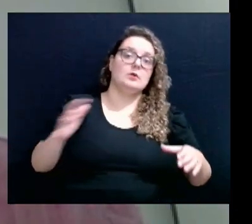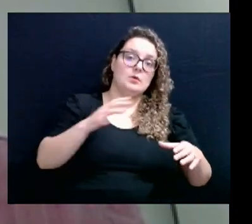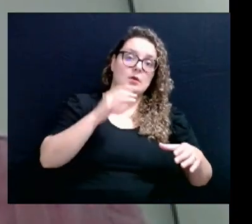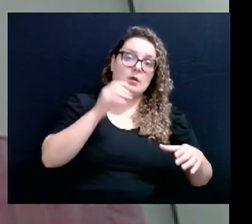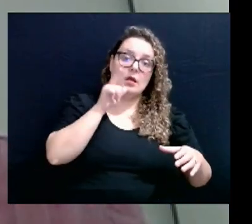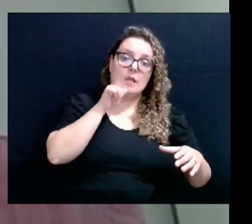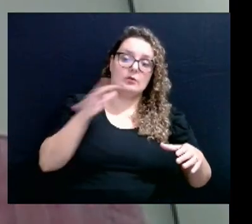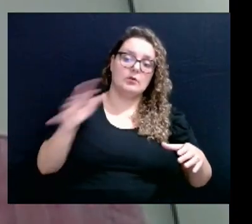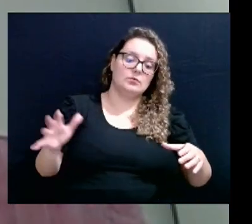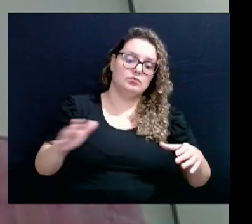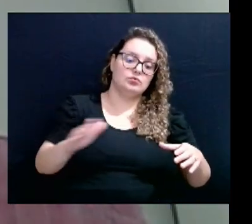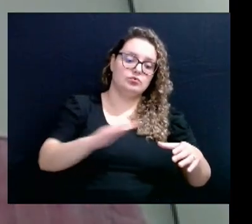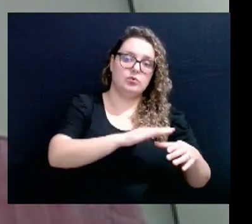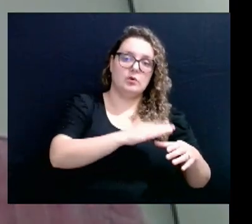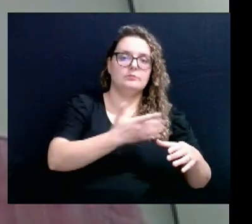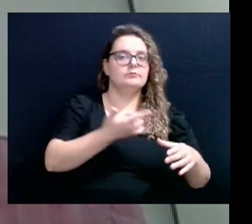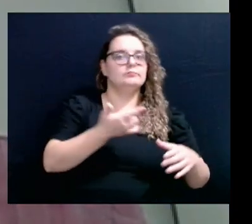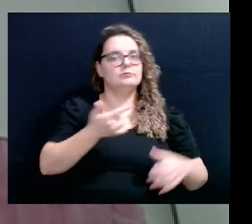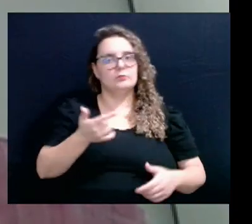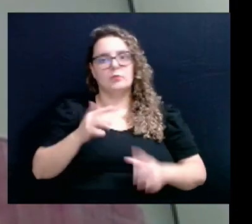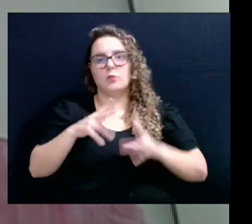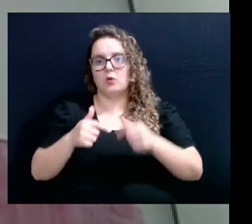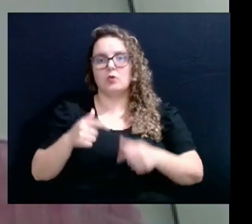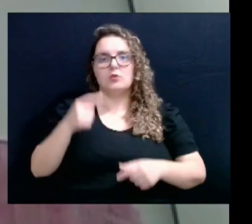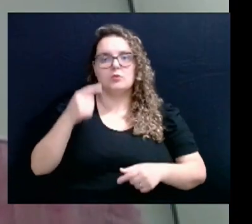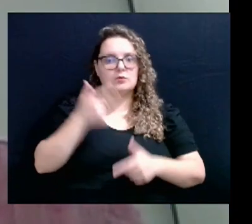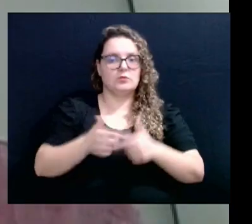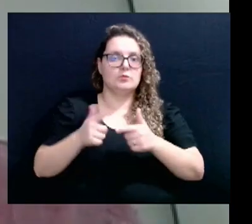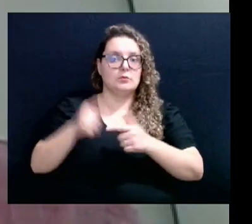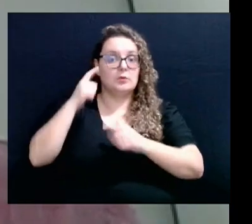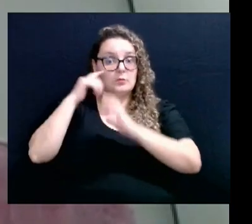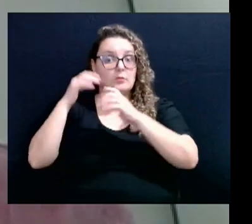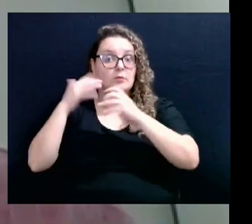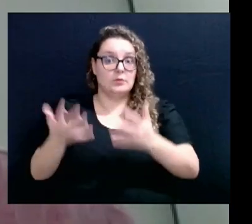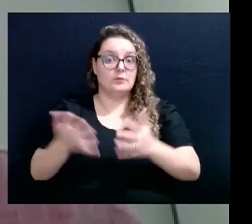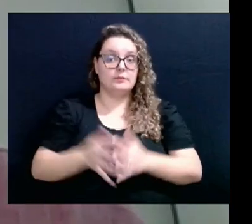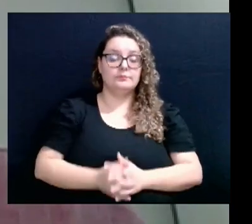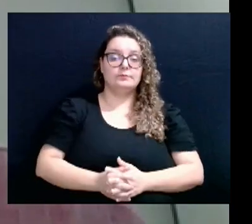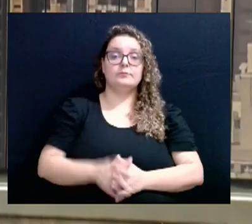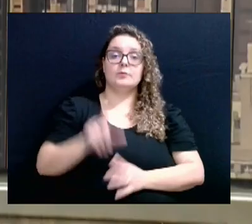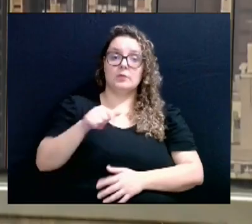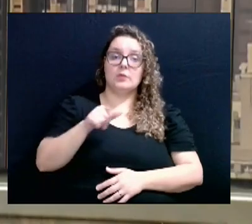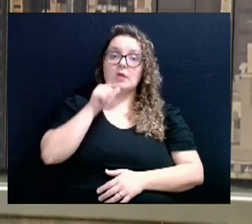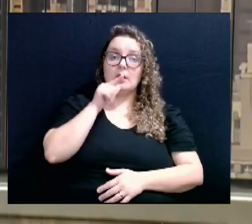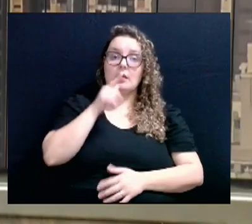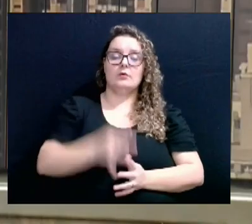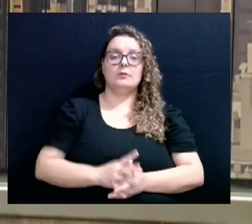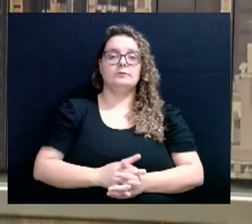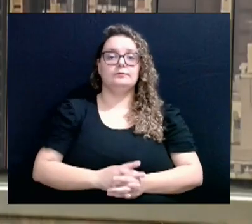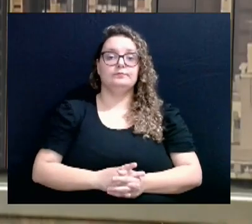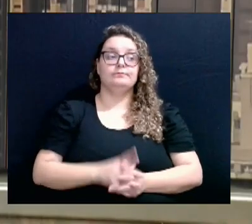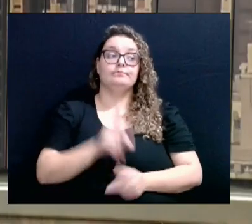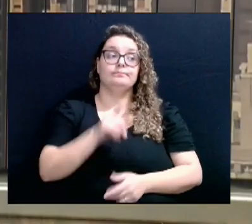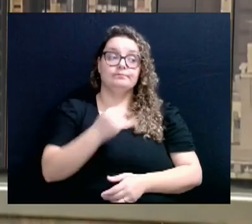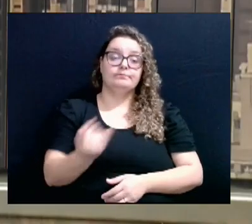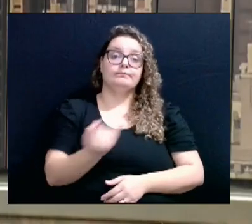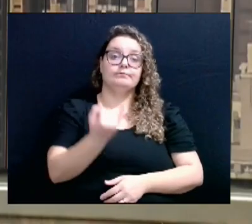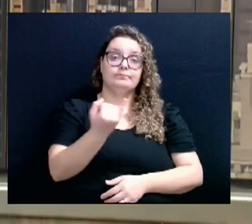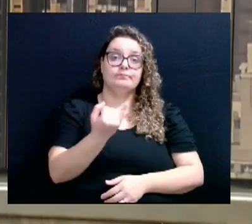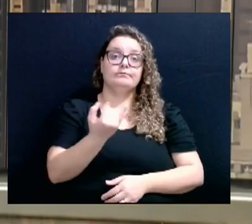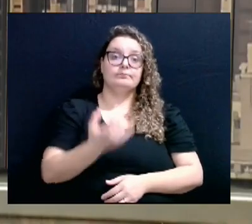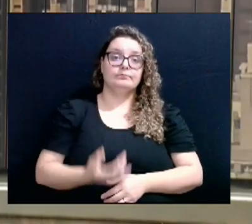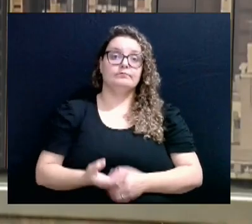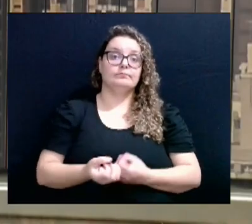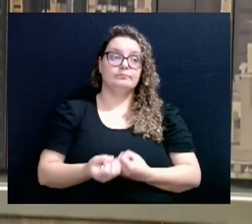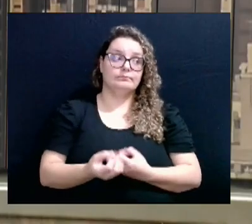usos que a gente pode pensar desse bem tão precioso, né, que é a água. É uma informação impactante e deixa um